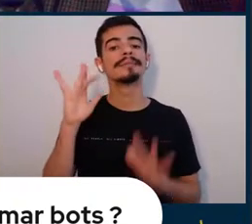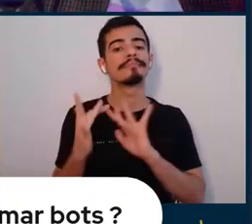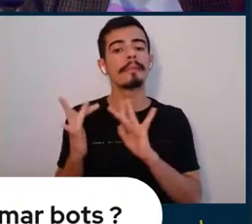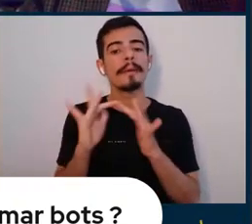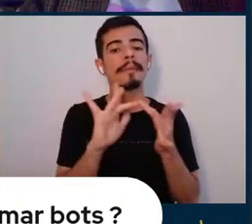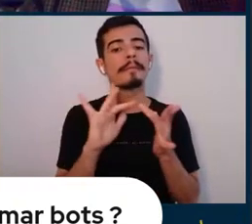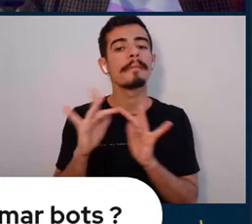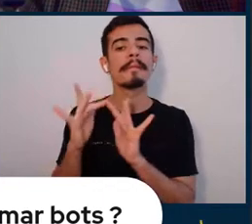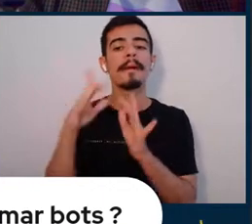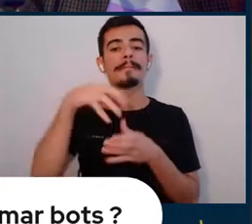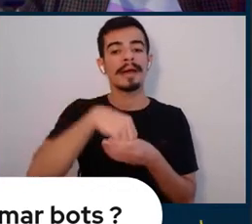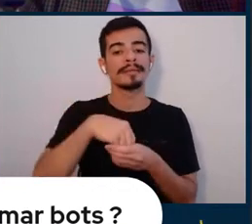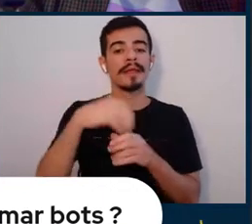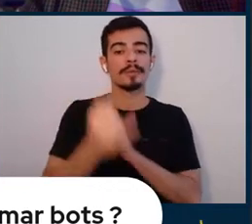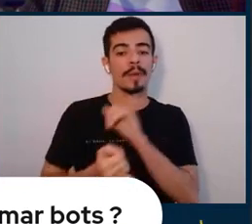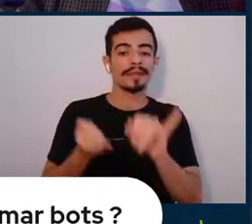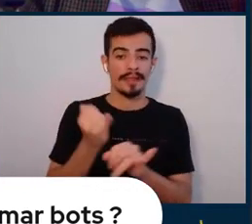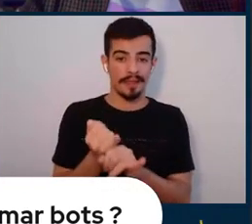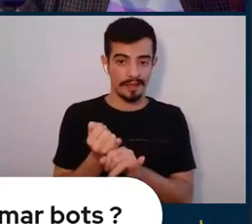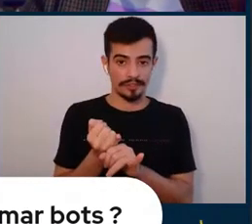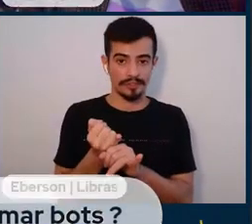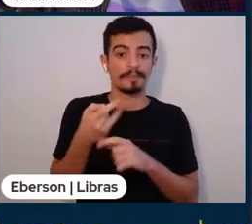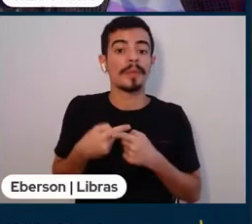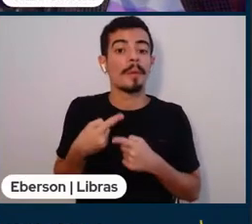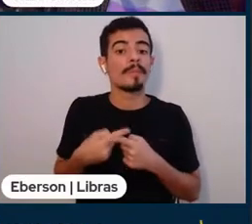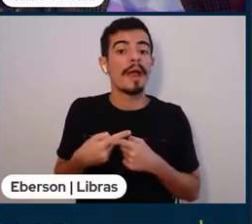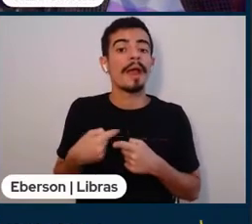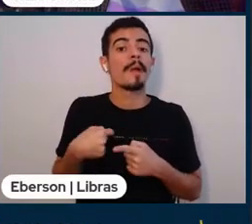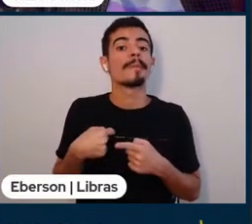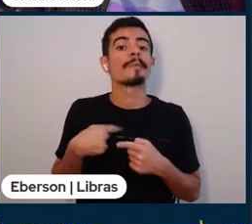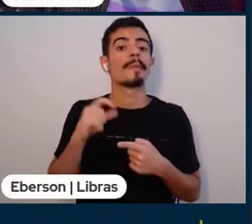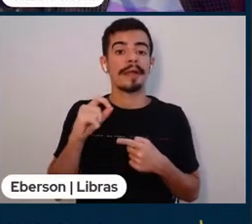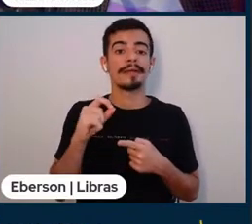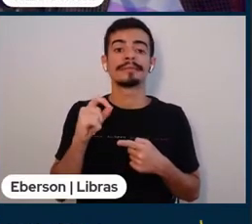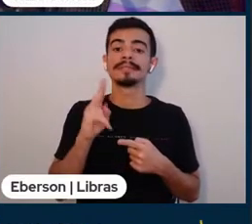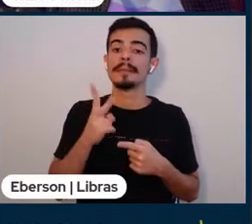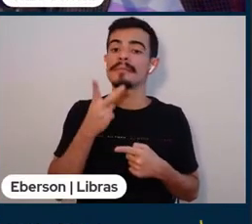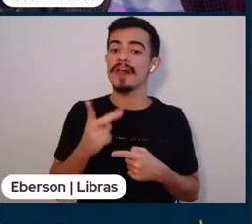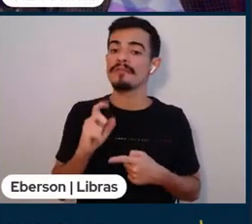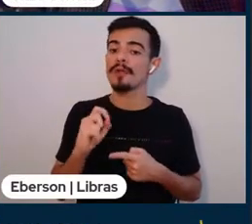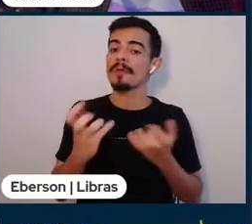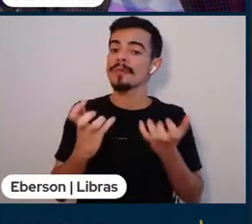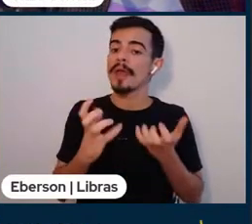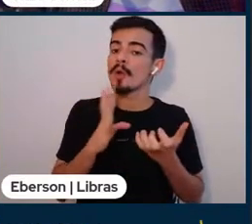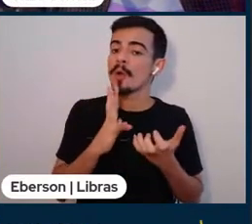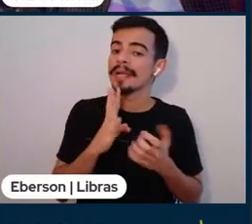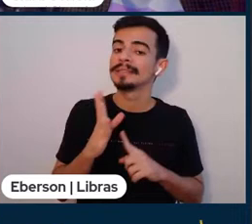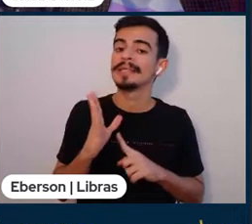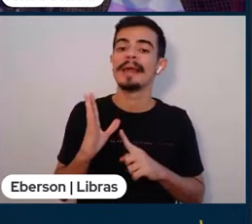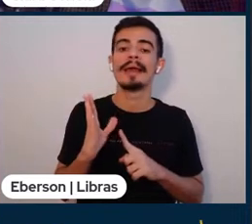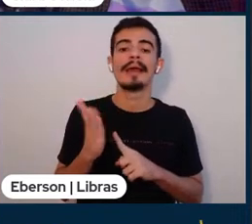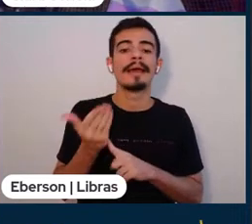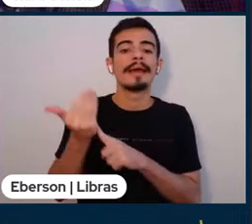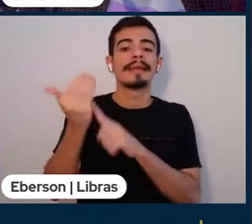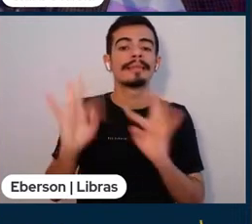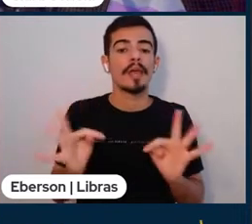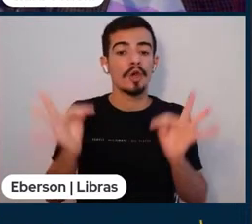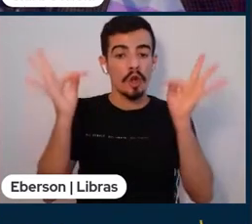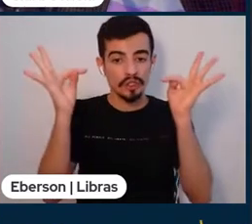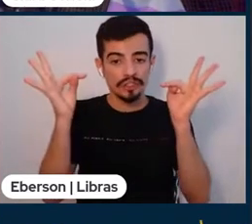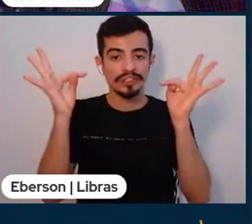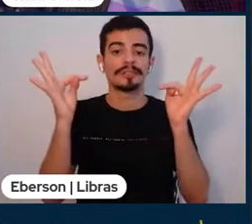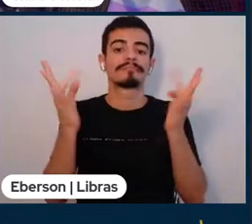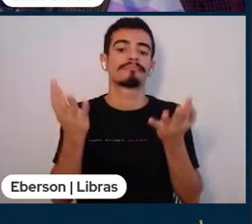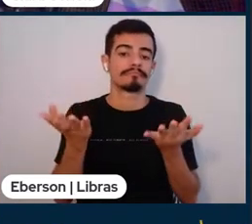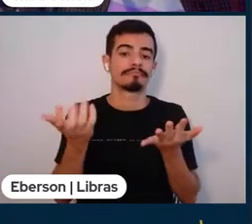antes eu praticava que eu queria conhecer tecnologias. Então, eu corria atrás de tecnologias e eu fazia